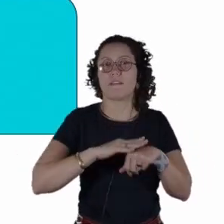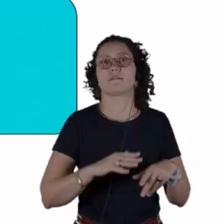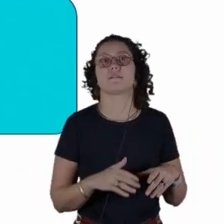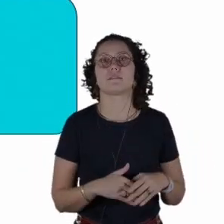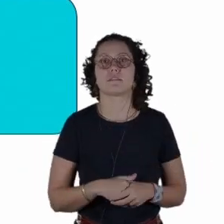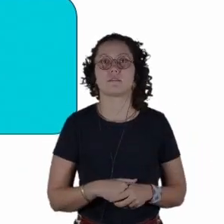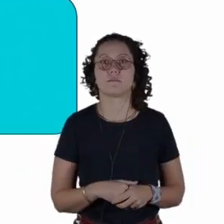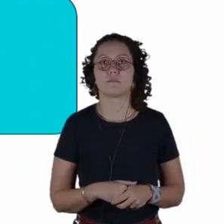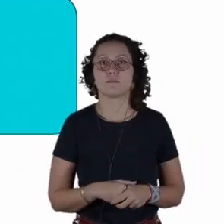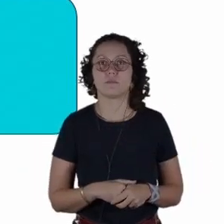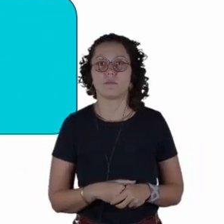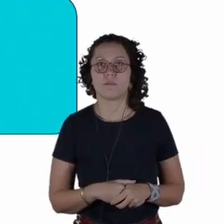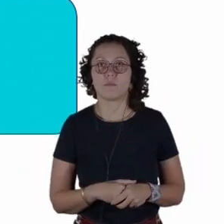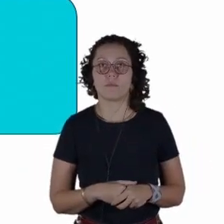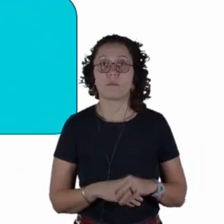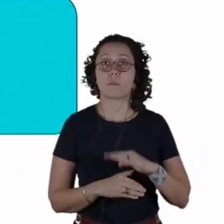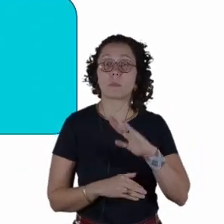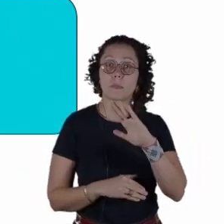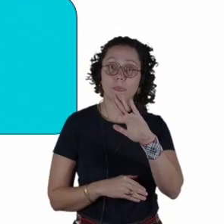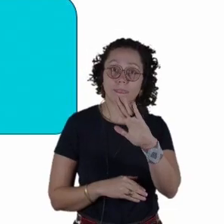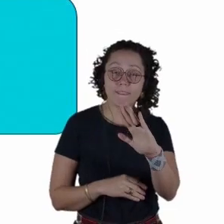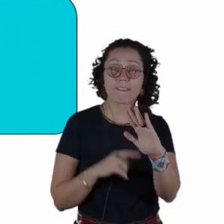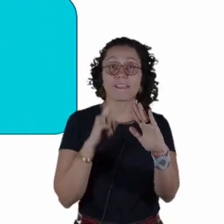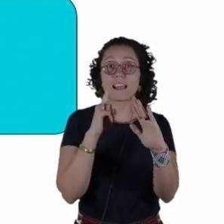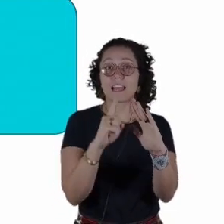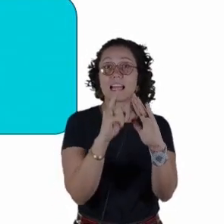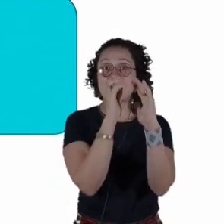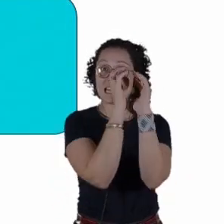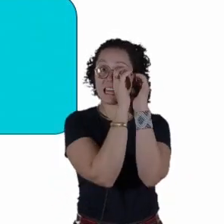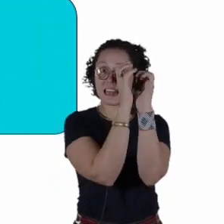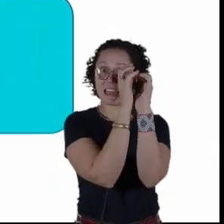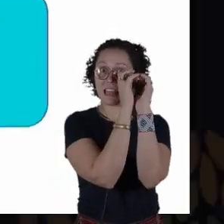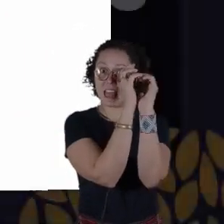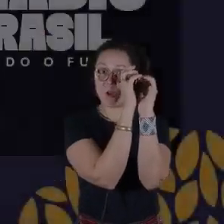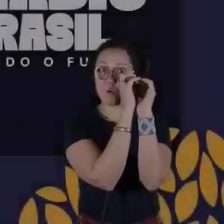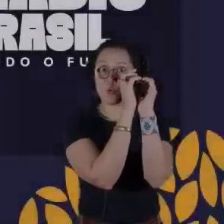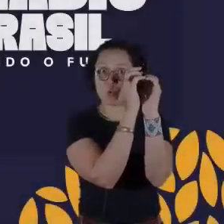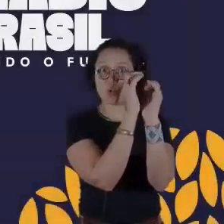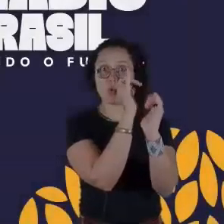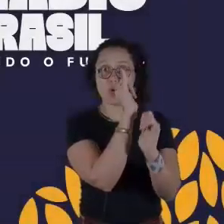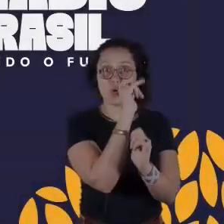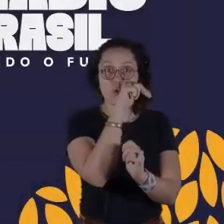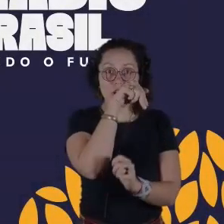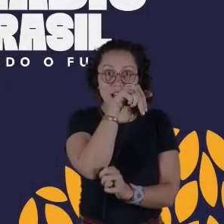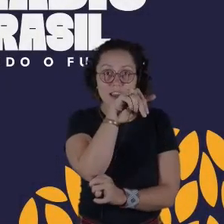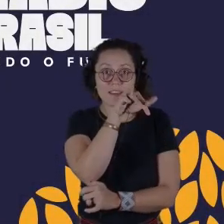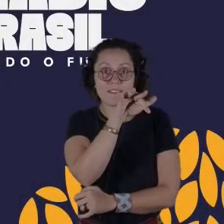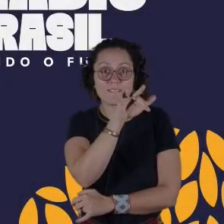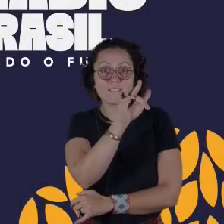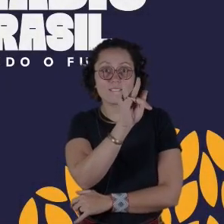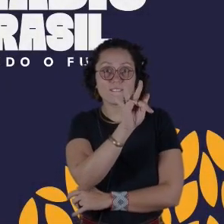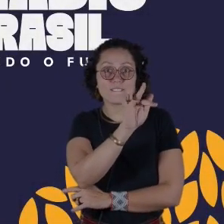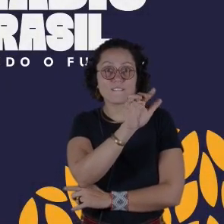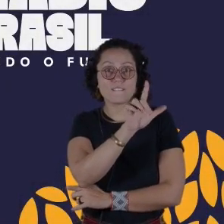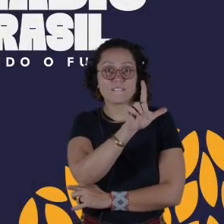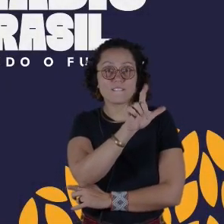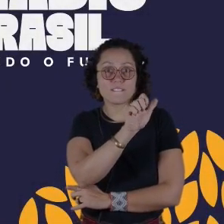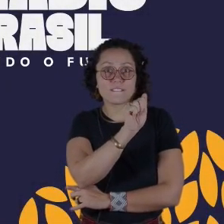neurodegenerativas. Neuroinflamação, se lembra que dizemos que eles eram anti-inflamatórios?